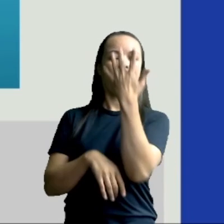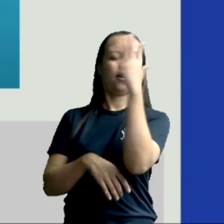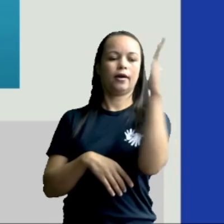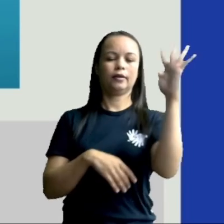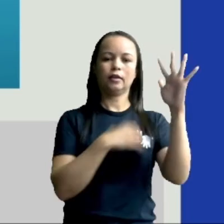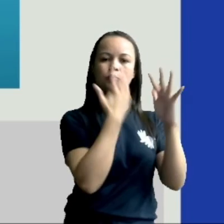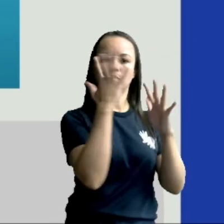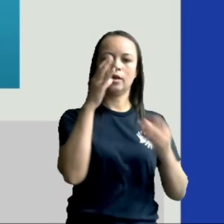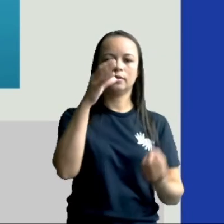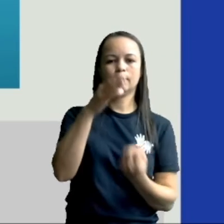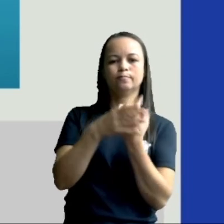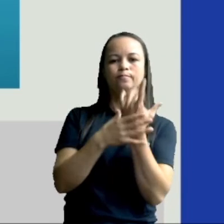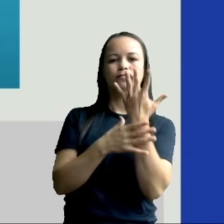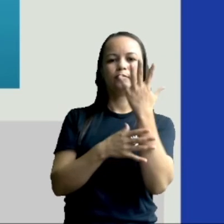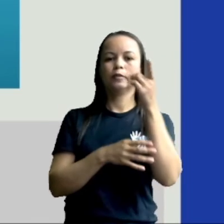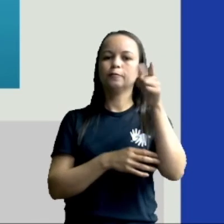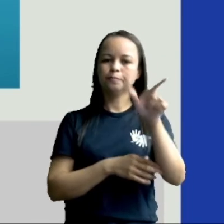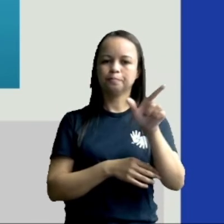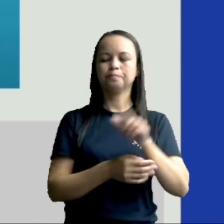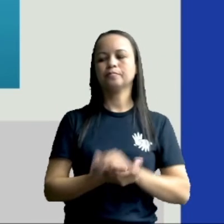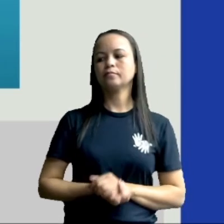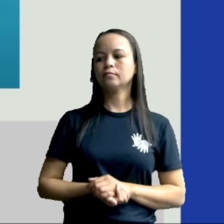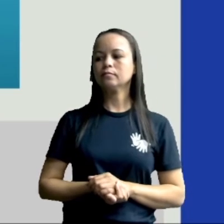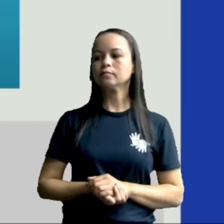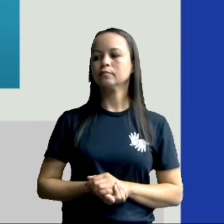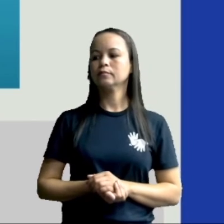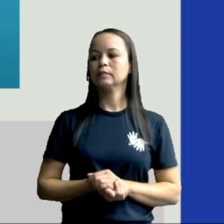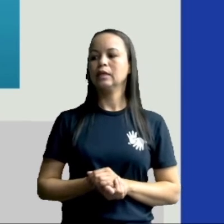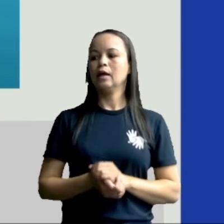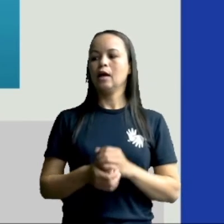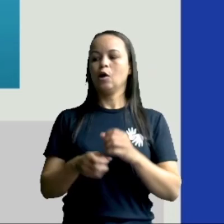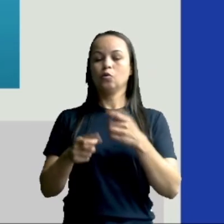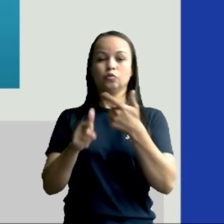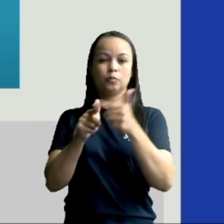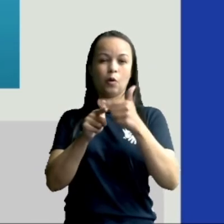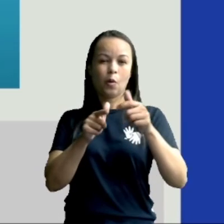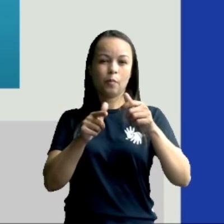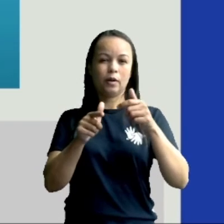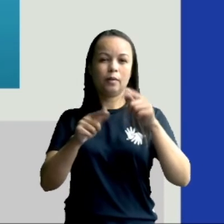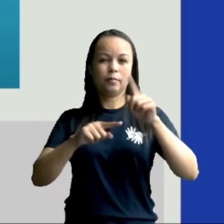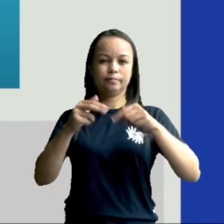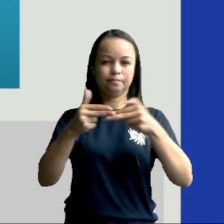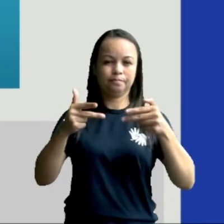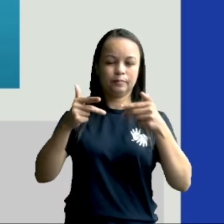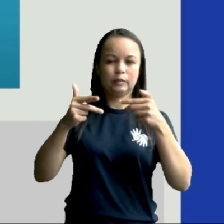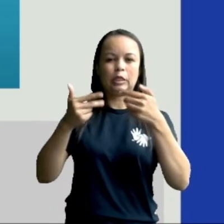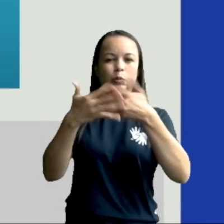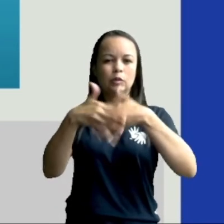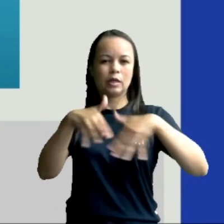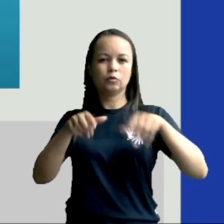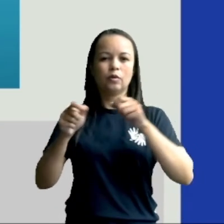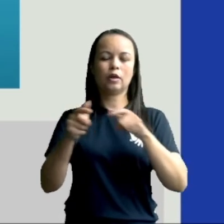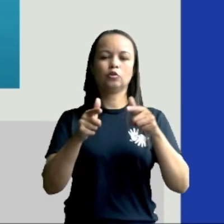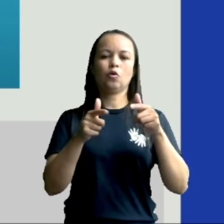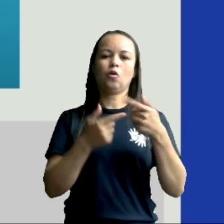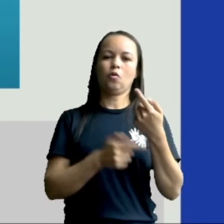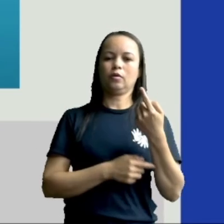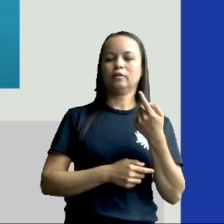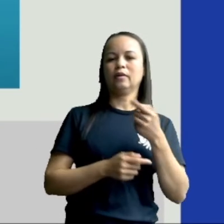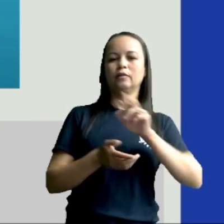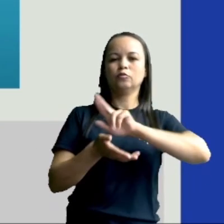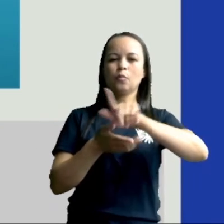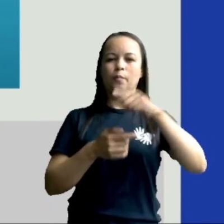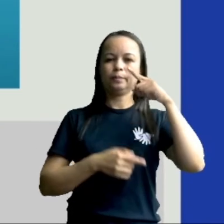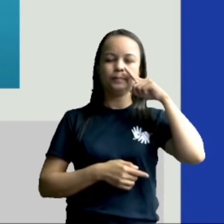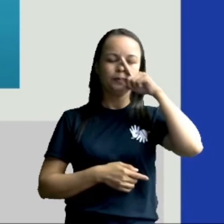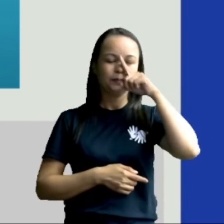dos recursos naturais e a escassez de terras e água colocam em perigo vários sistemas de produção de